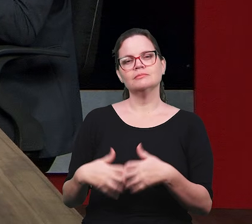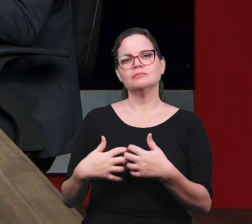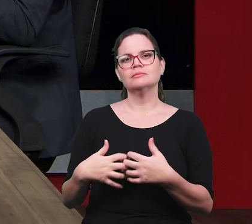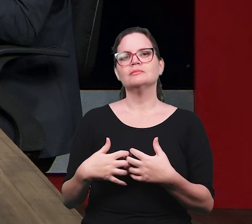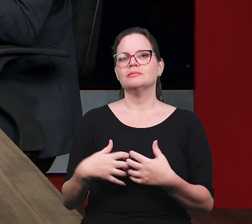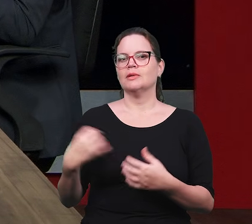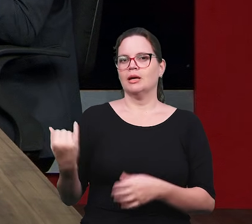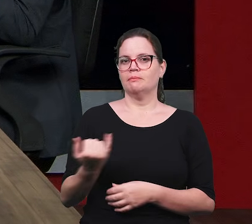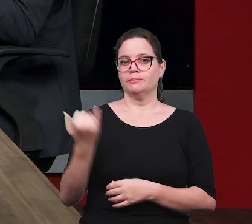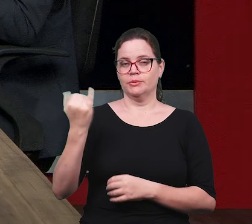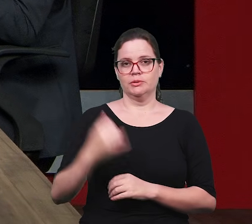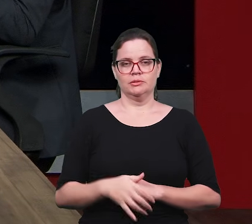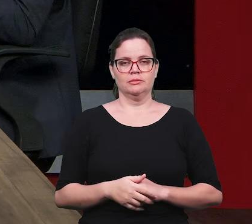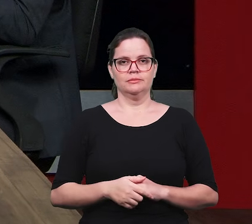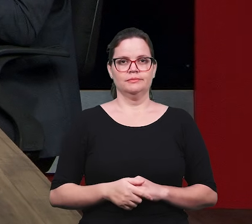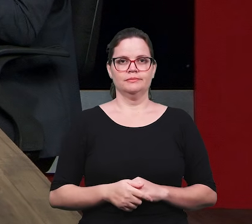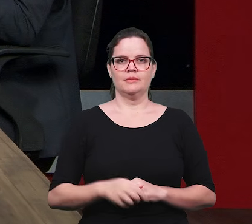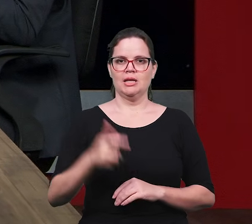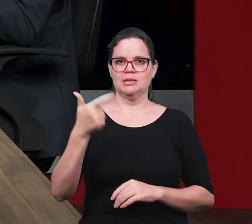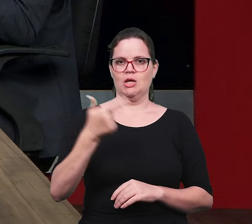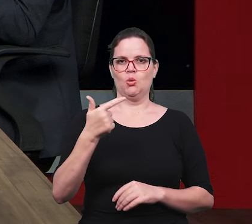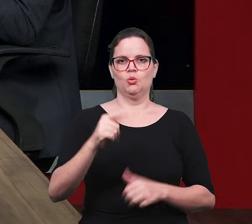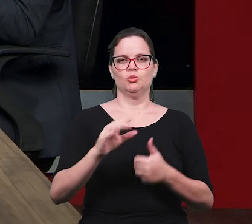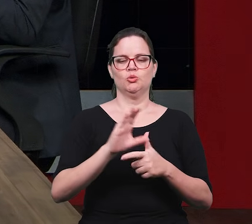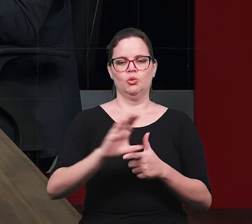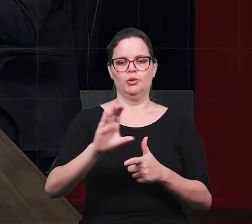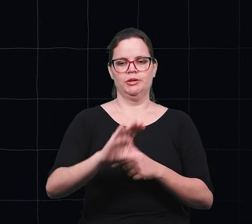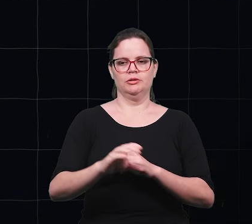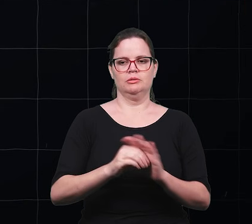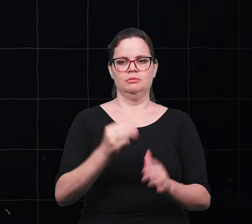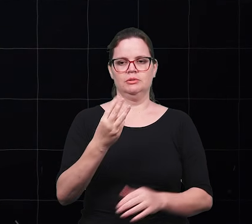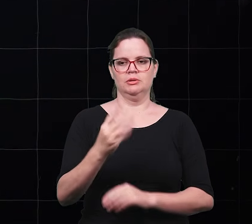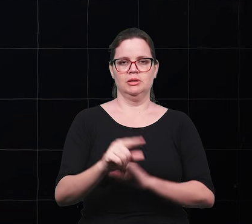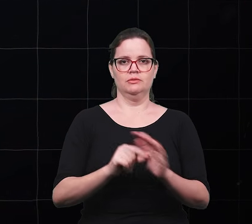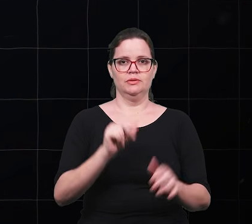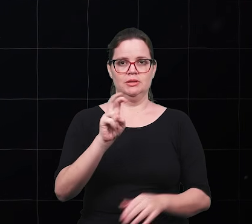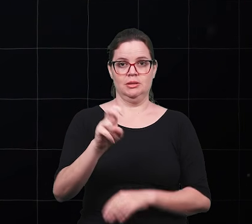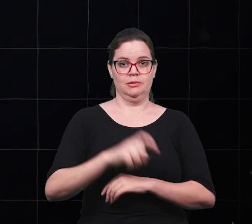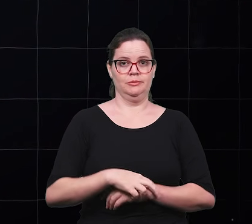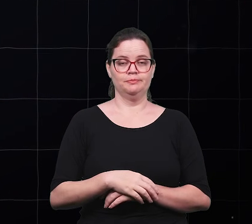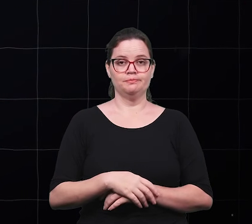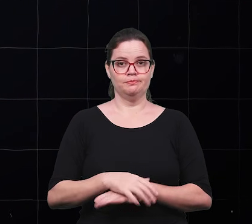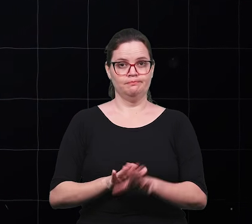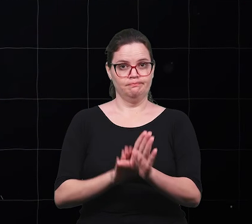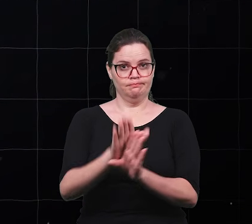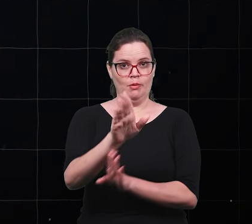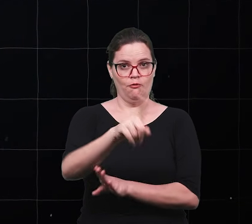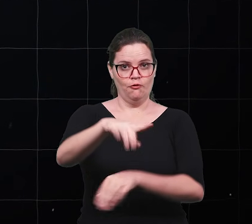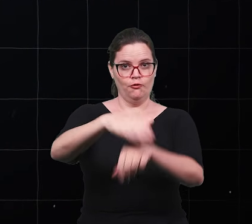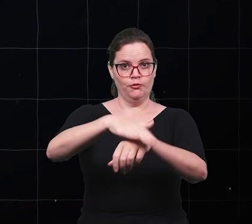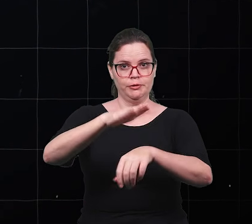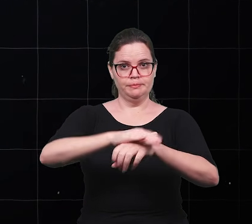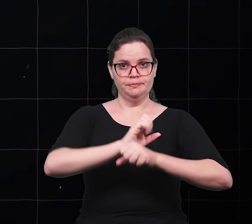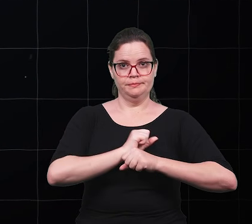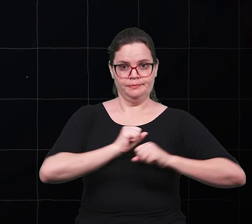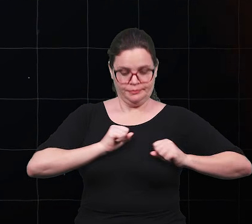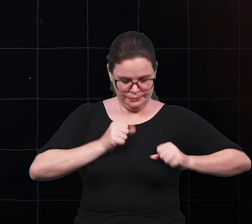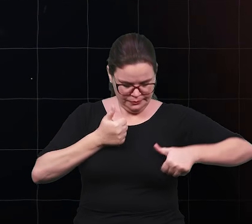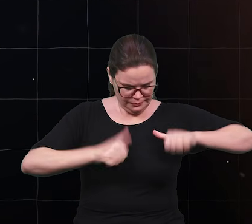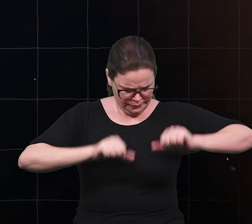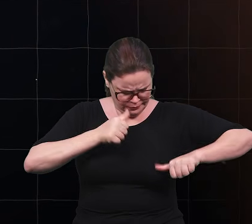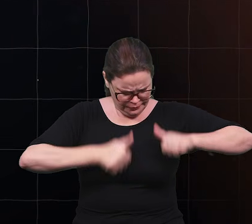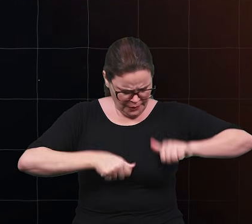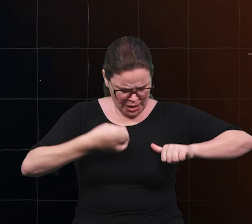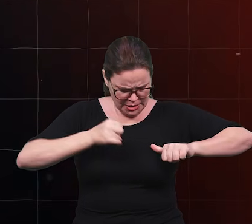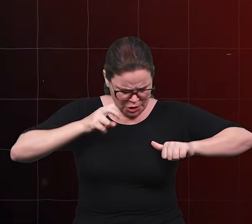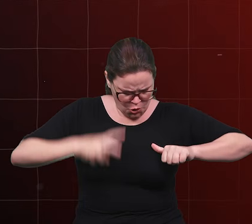esta reflexão. Em 2 Coríntios 13:5 diz assim: examinai-vos a vós mesmos, se permaneceis na